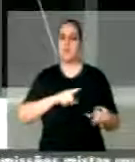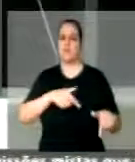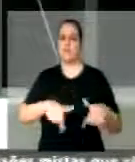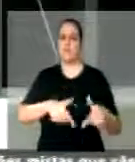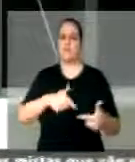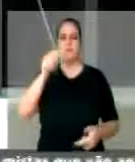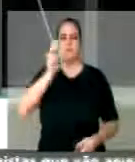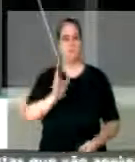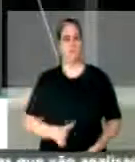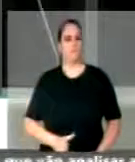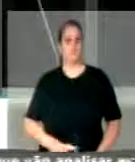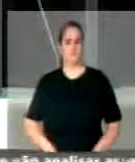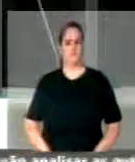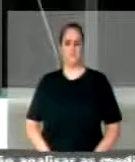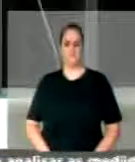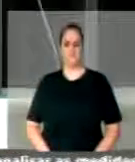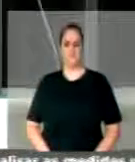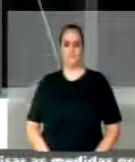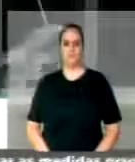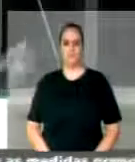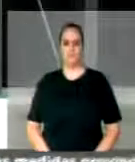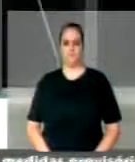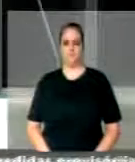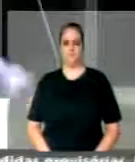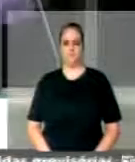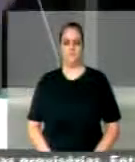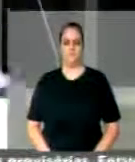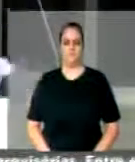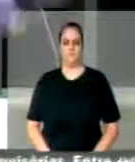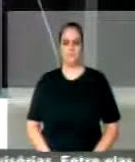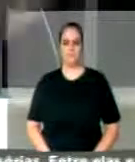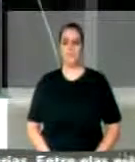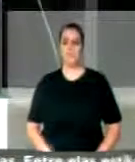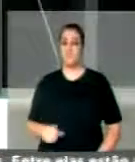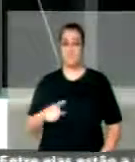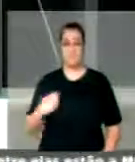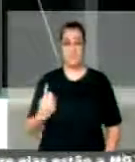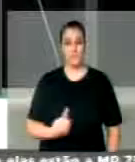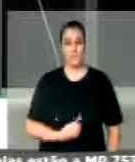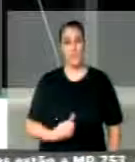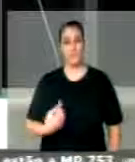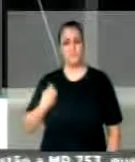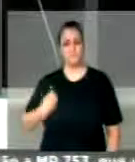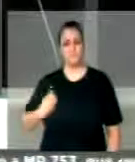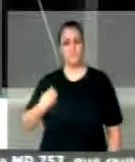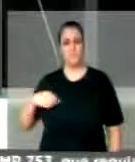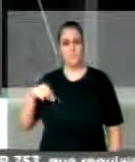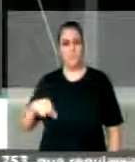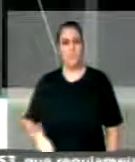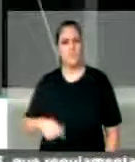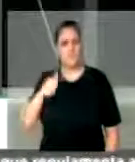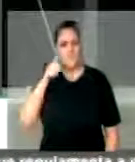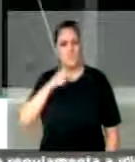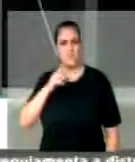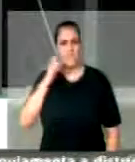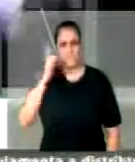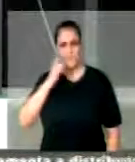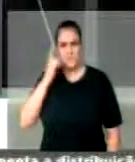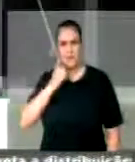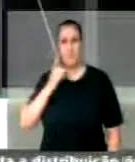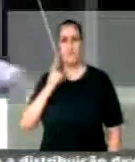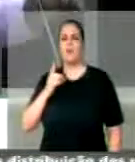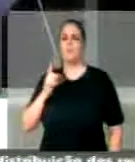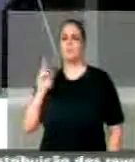trabalhadoras neste país. E nós, deputadas, estamos aqui exatamente para dizer de